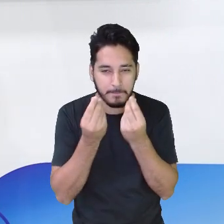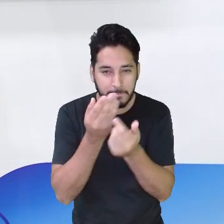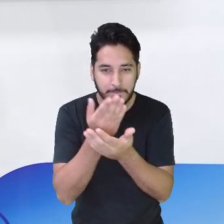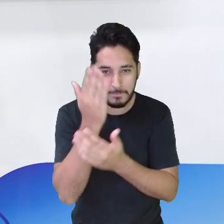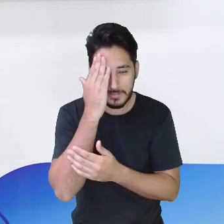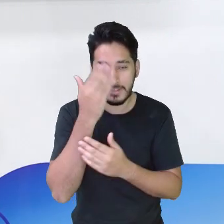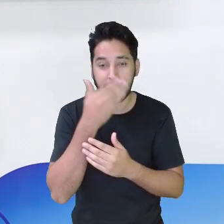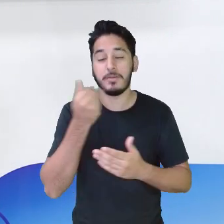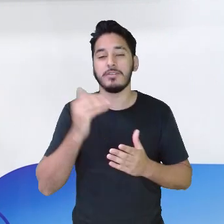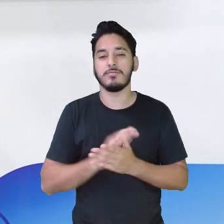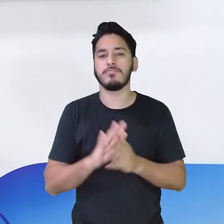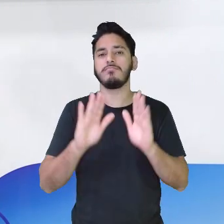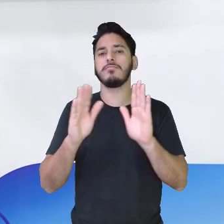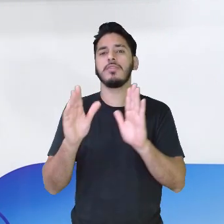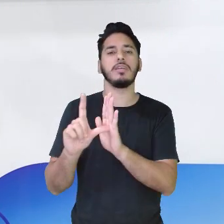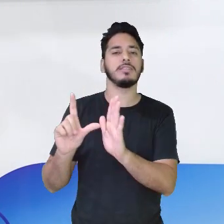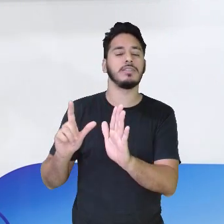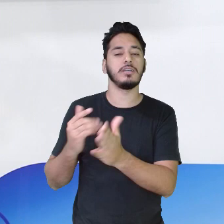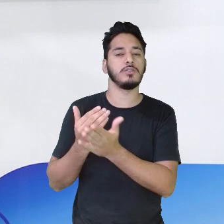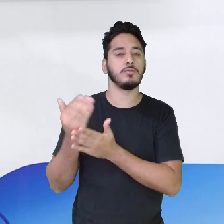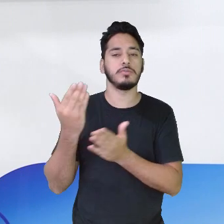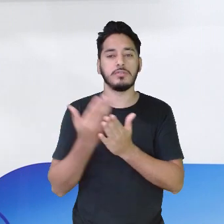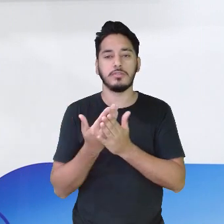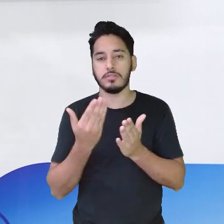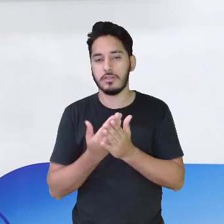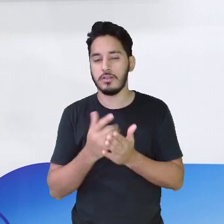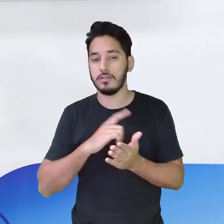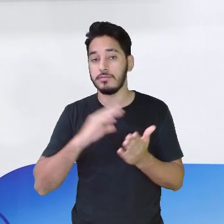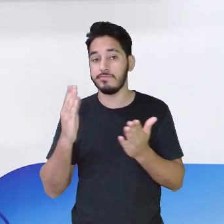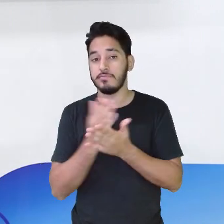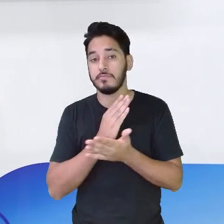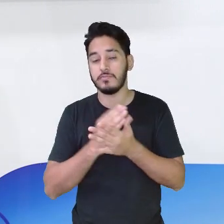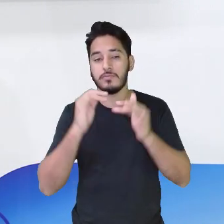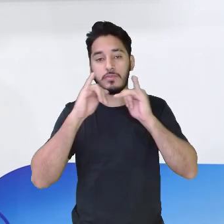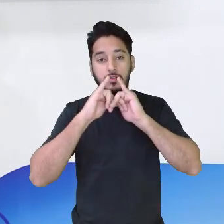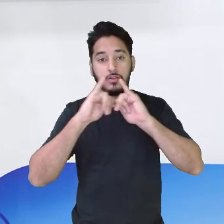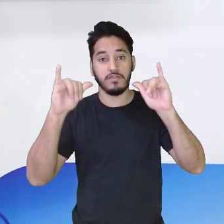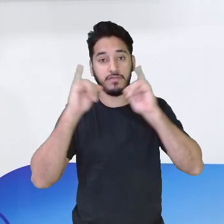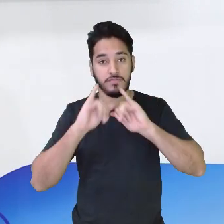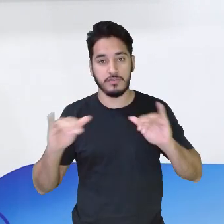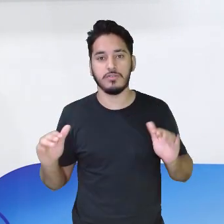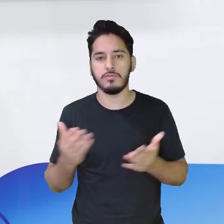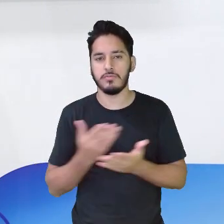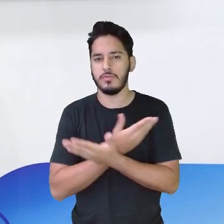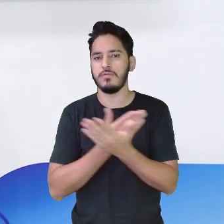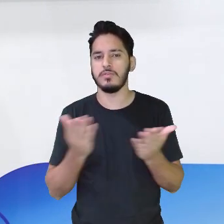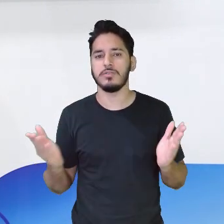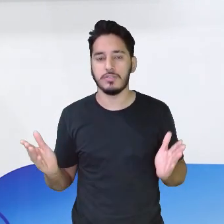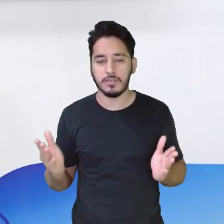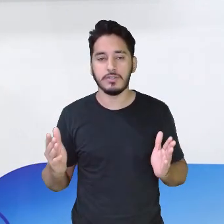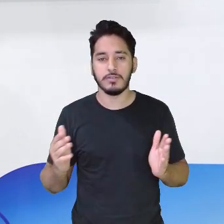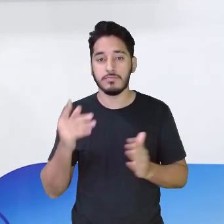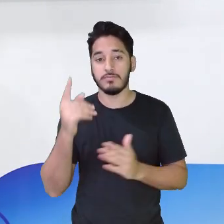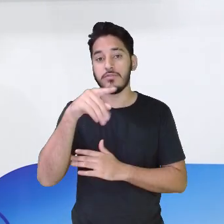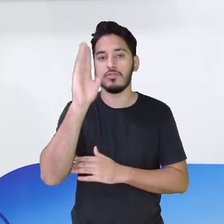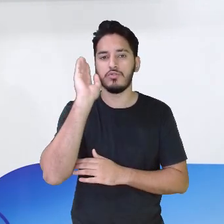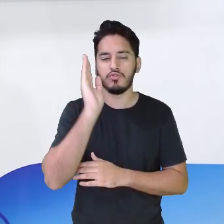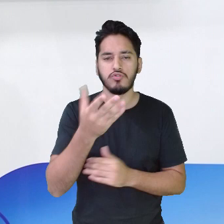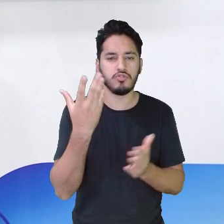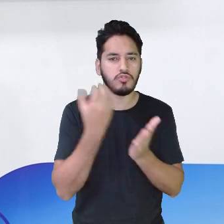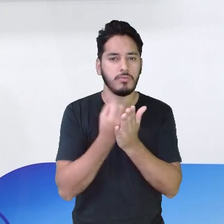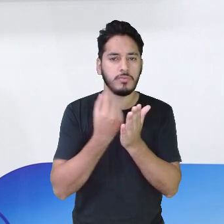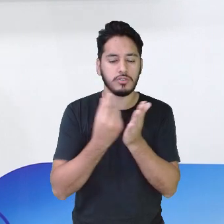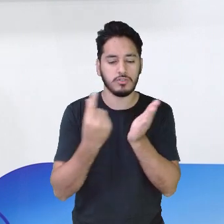né? Mas antes de começar a nossa aula, eu tenho alguns recadinhos. Você já baixou